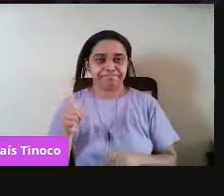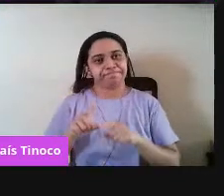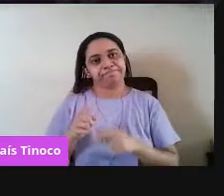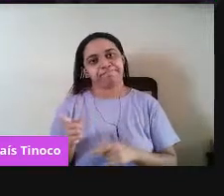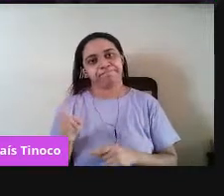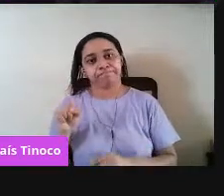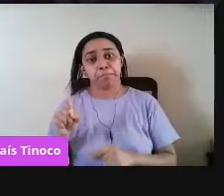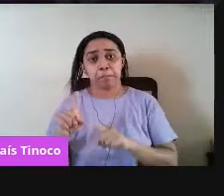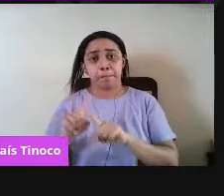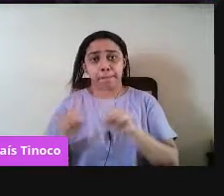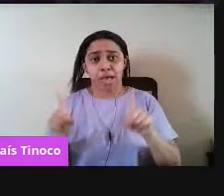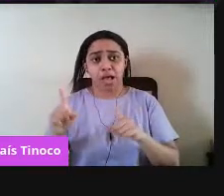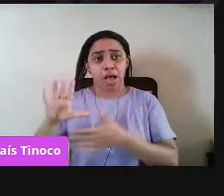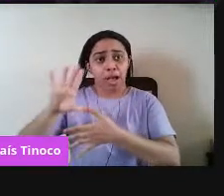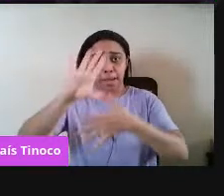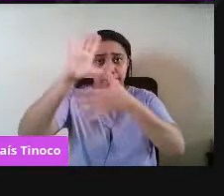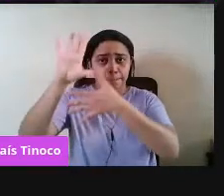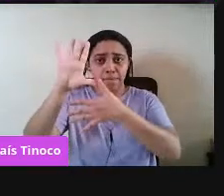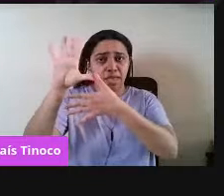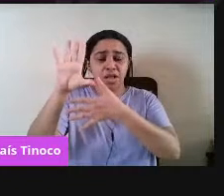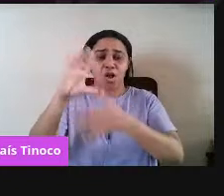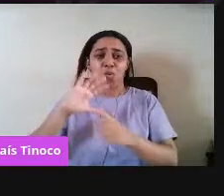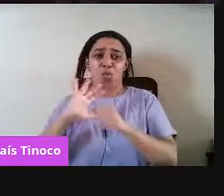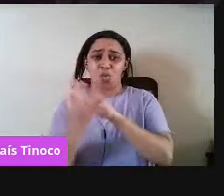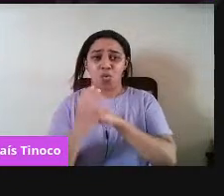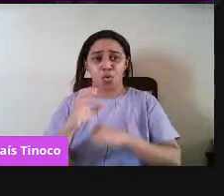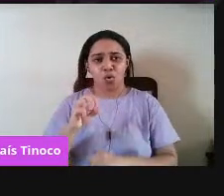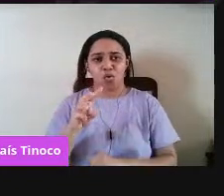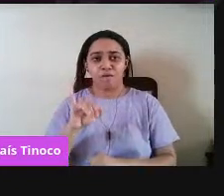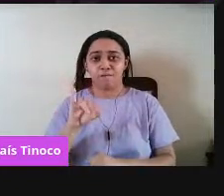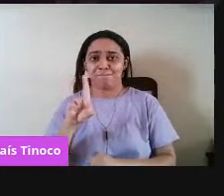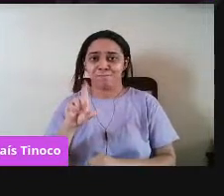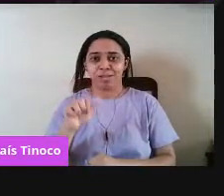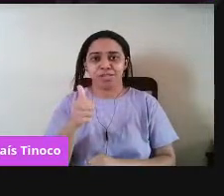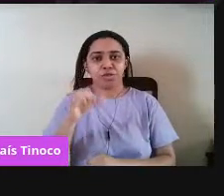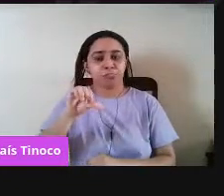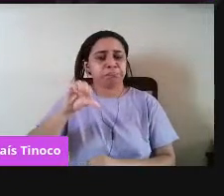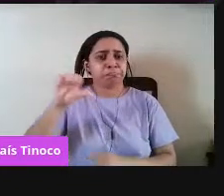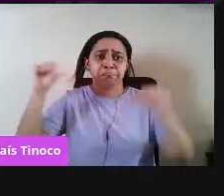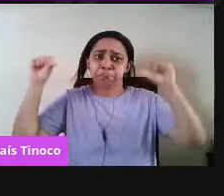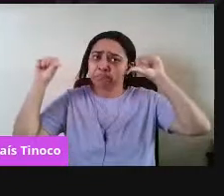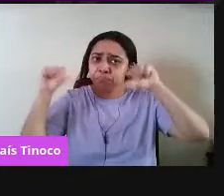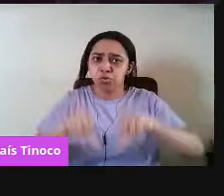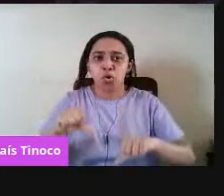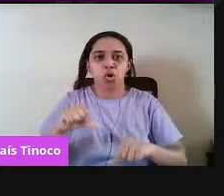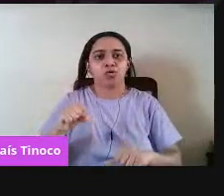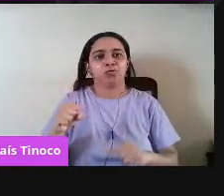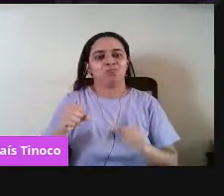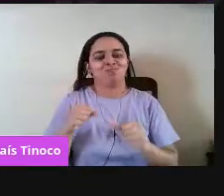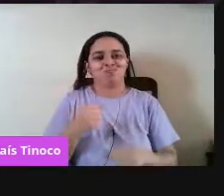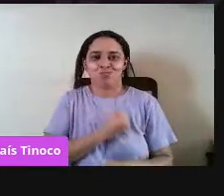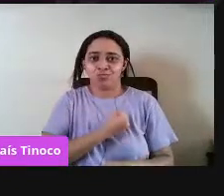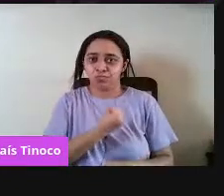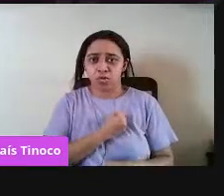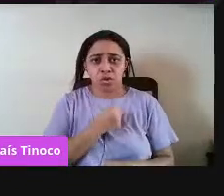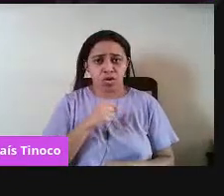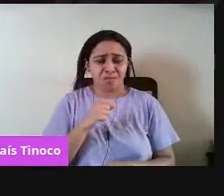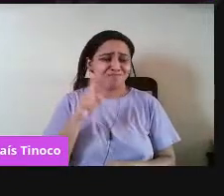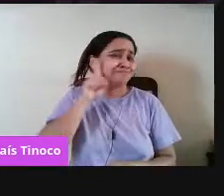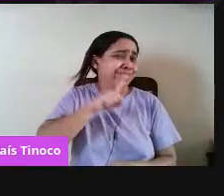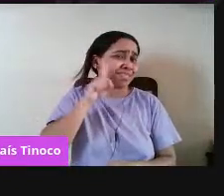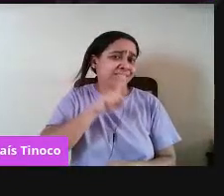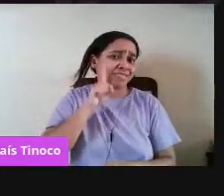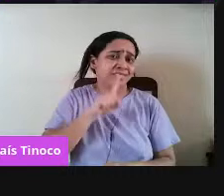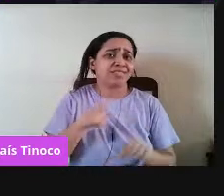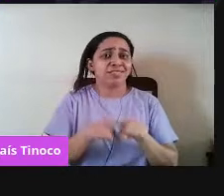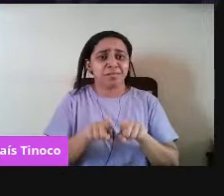COVID apresenta os piores indicadores, sobretudo nos Estados Unidos e no Brasil. Não é ao acaso. Esses são